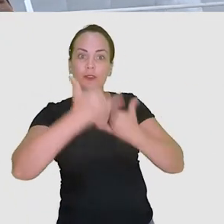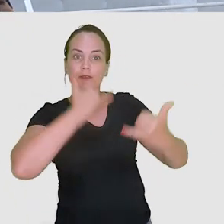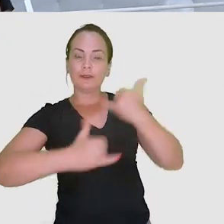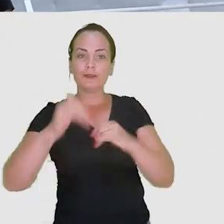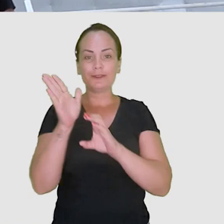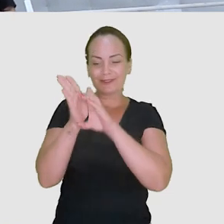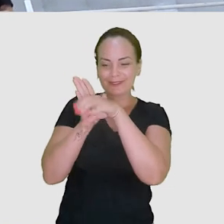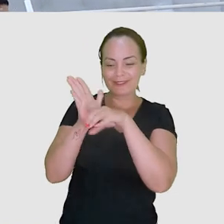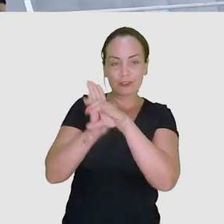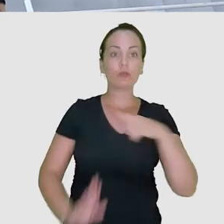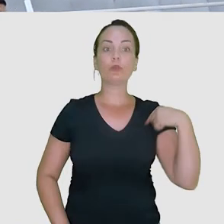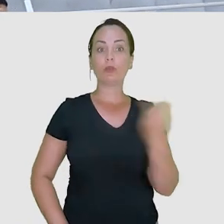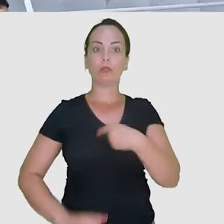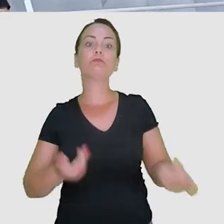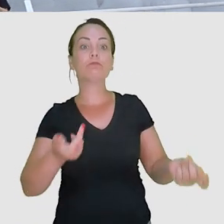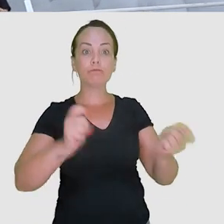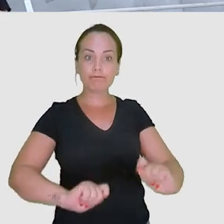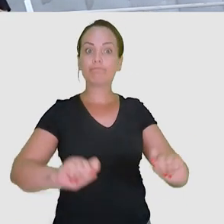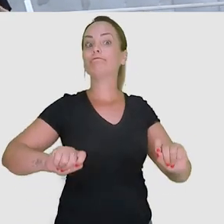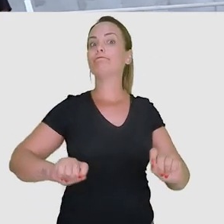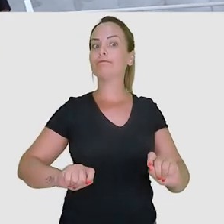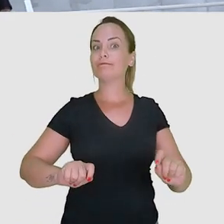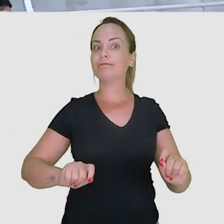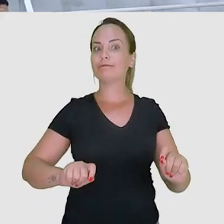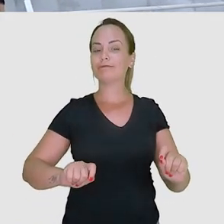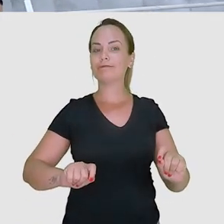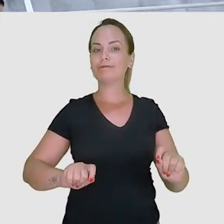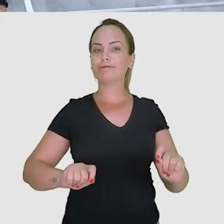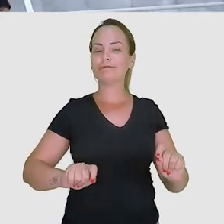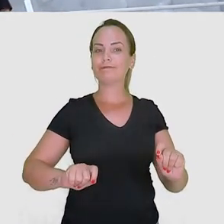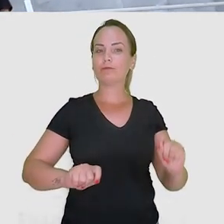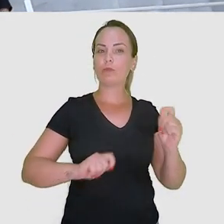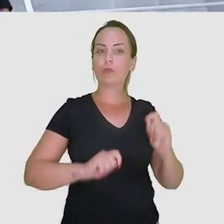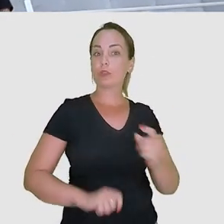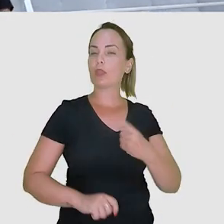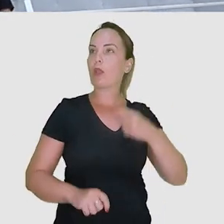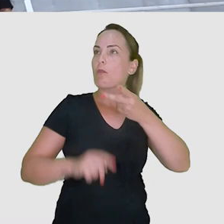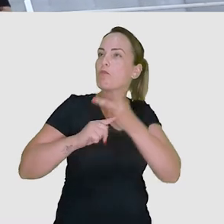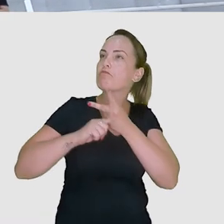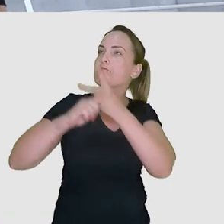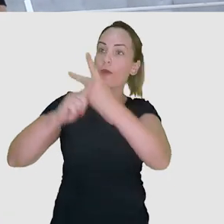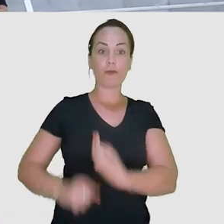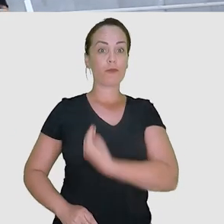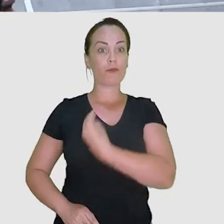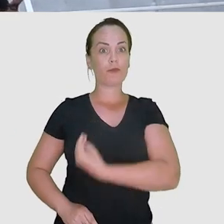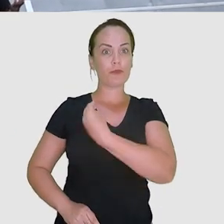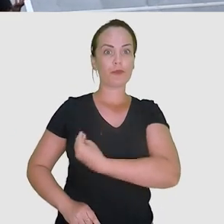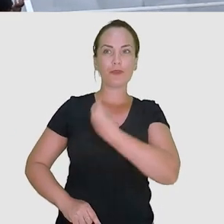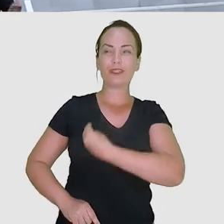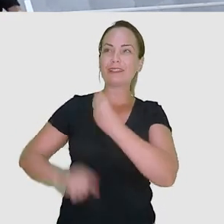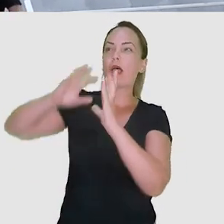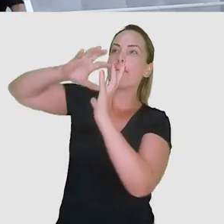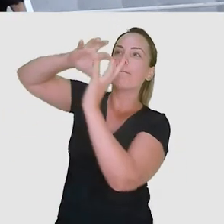capazes, inclusive, de perseguir vidas de planetas dentro e fora